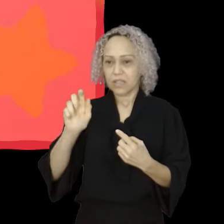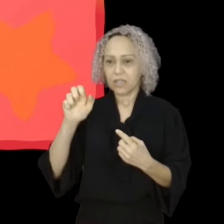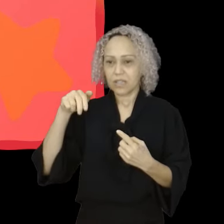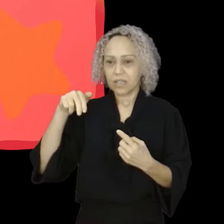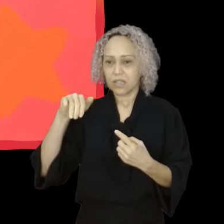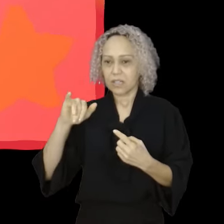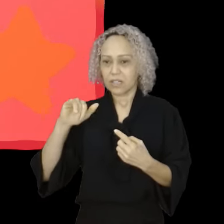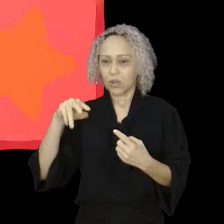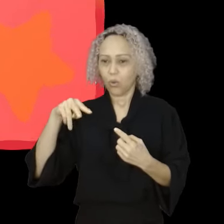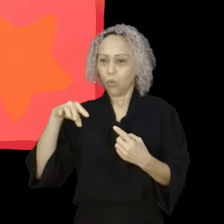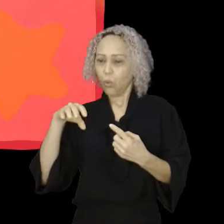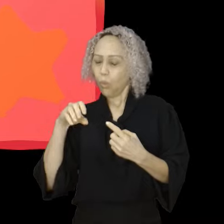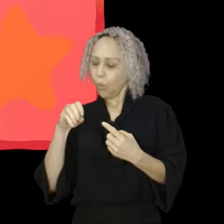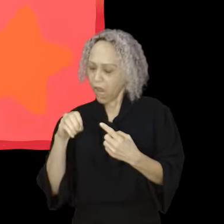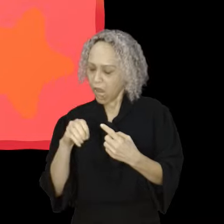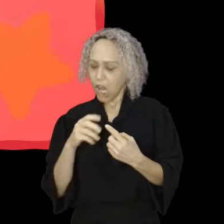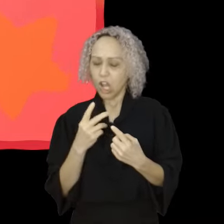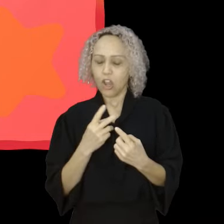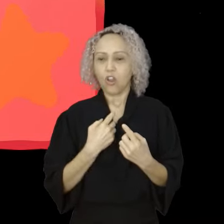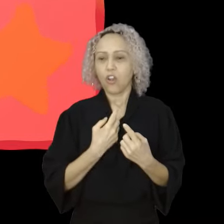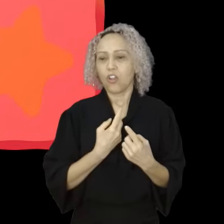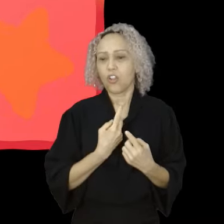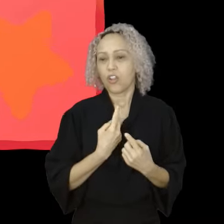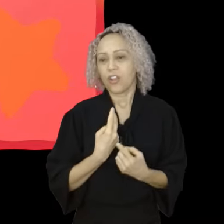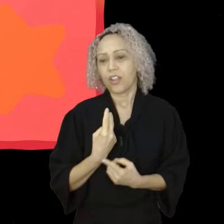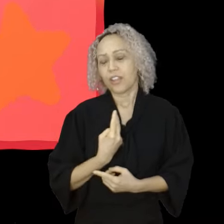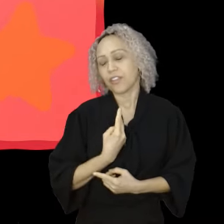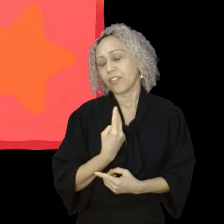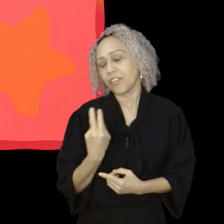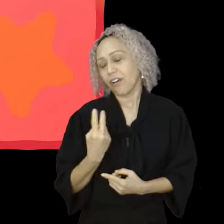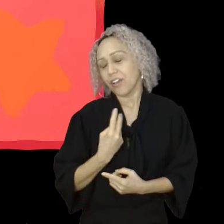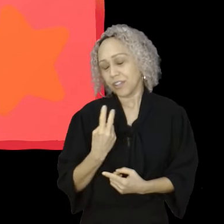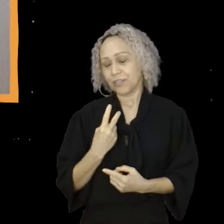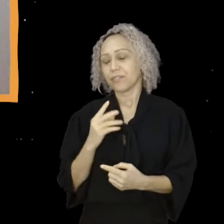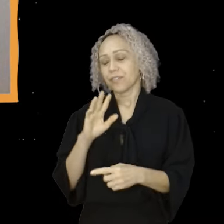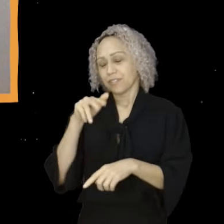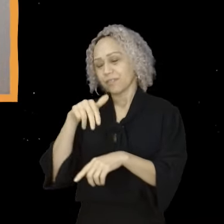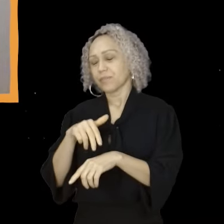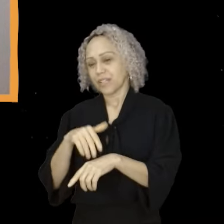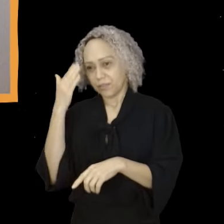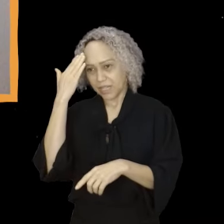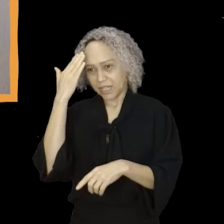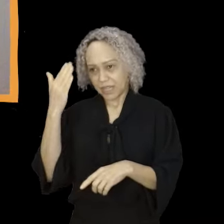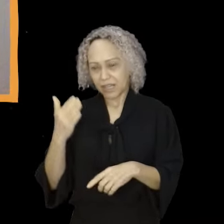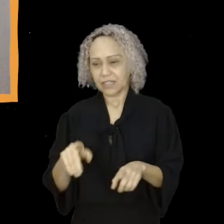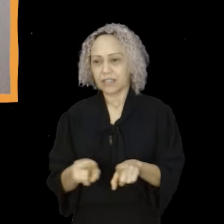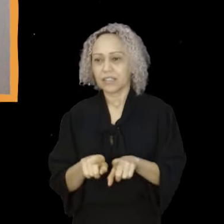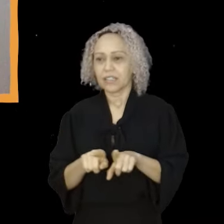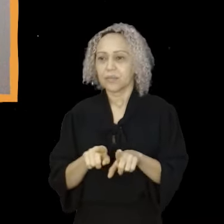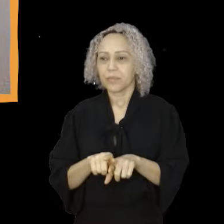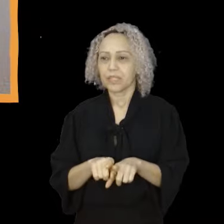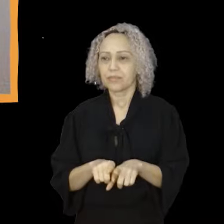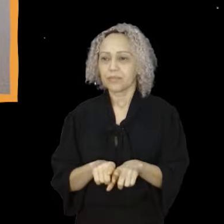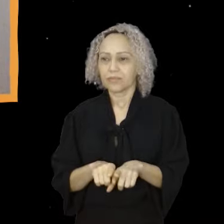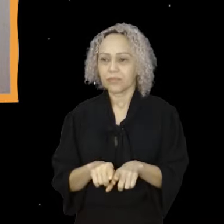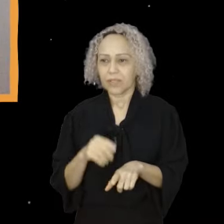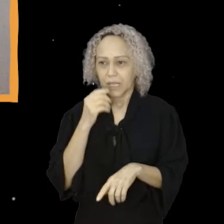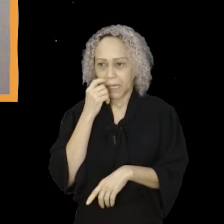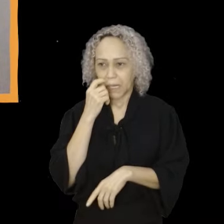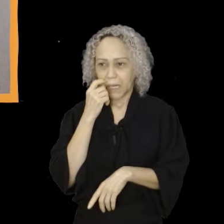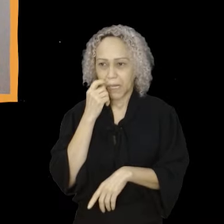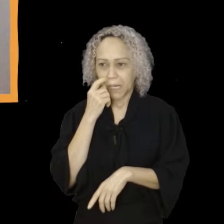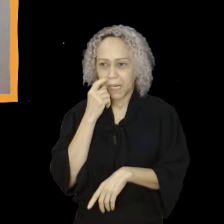gente, vai no nosso YouTube, no Spotify, que vale muito a pena assistir, foi incrível. Ainda nas repercussões do programa, do trio